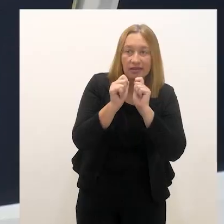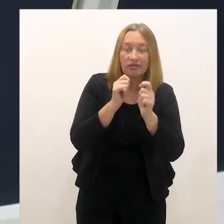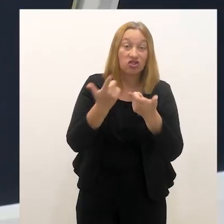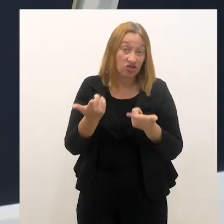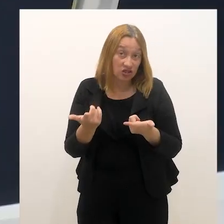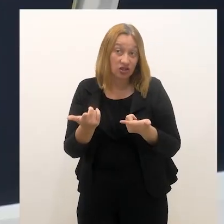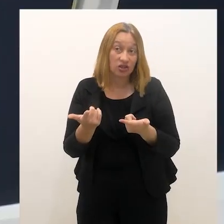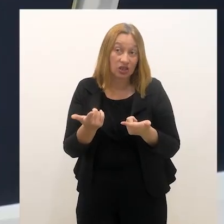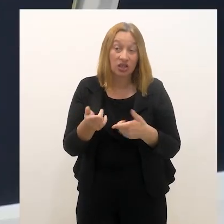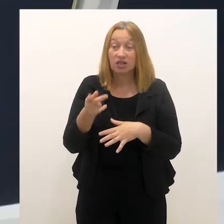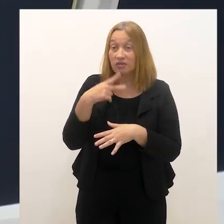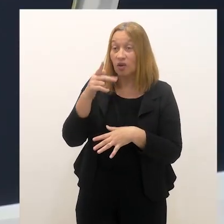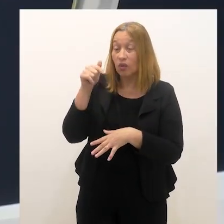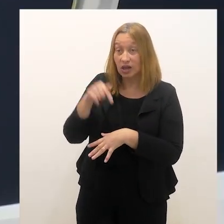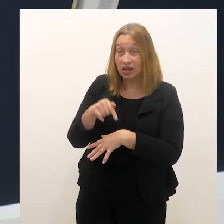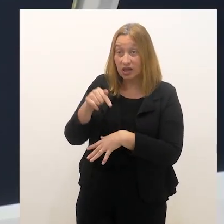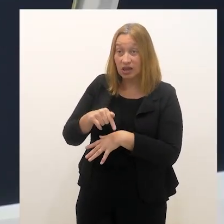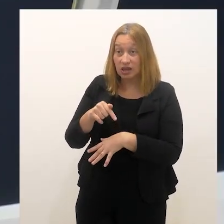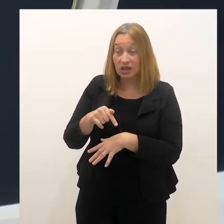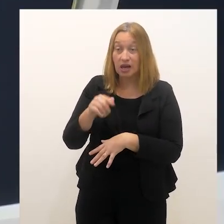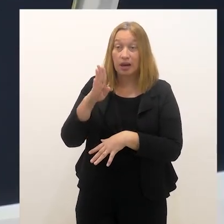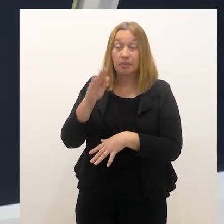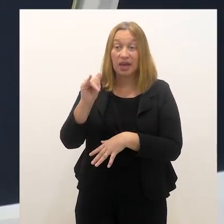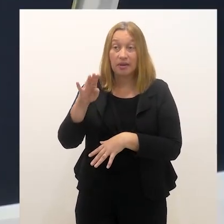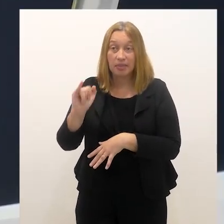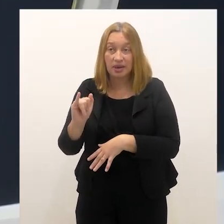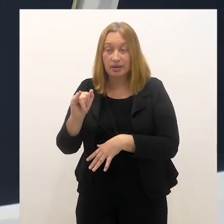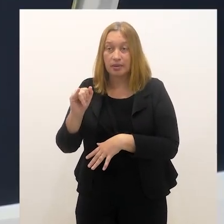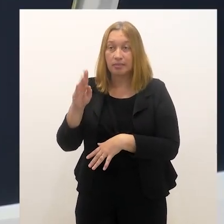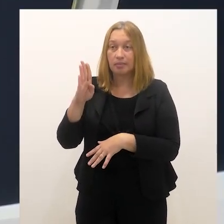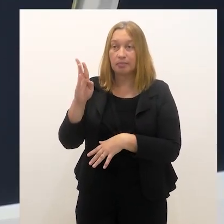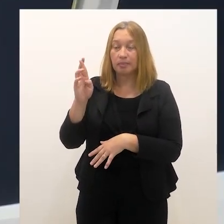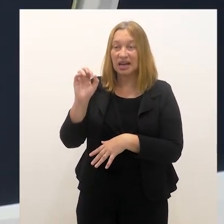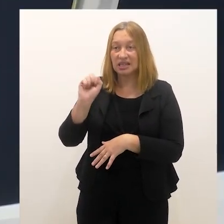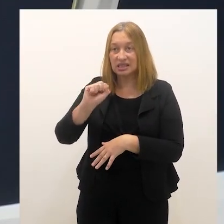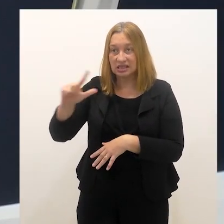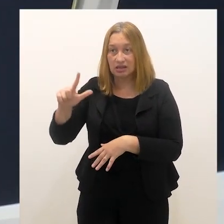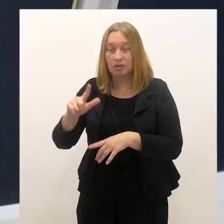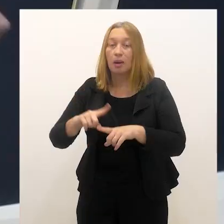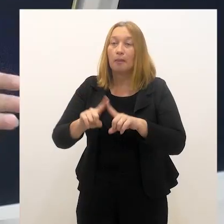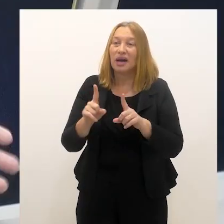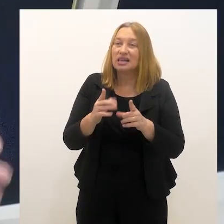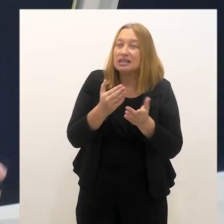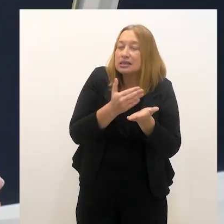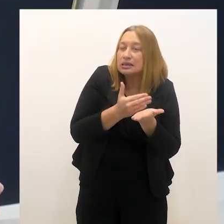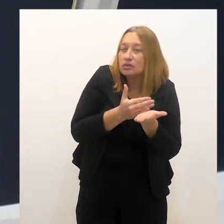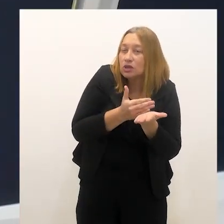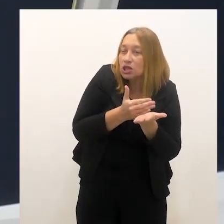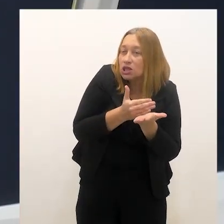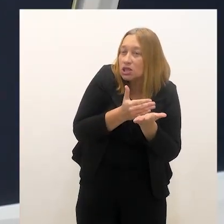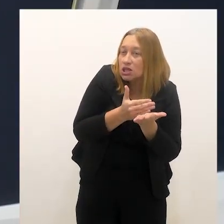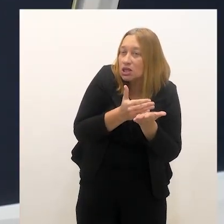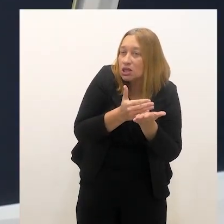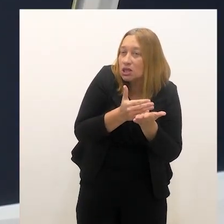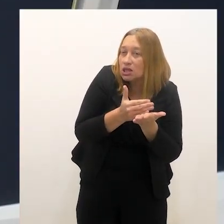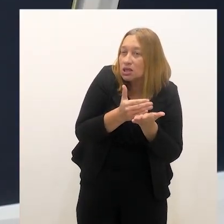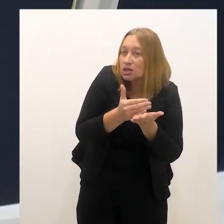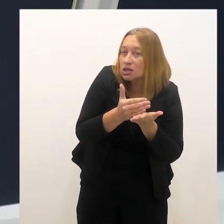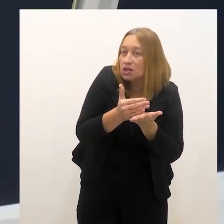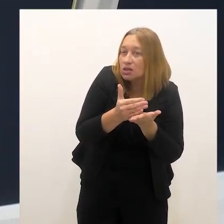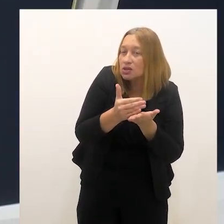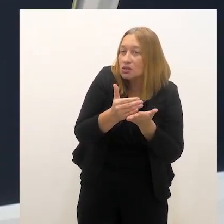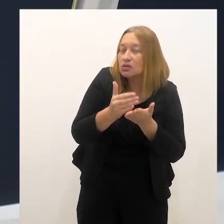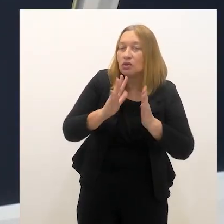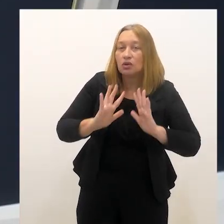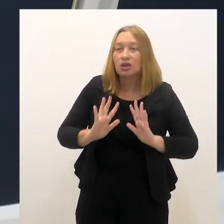entrevistas, né? Que a gente falou aqui da Baby do Brasil, mas desde esse evento do